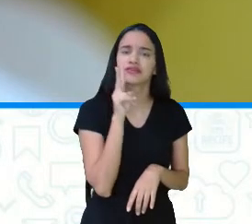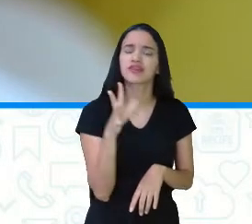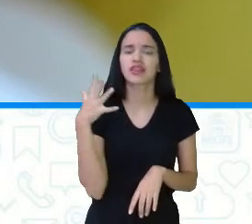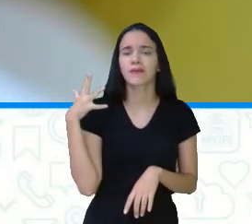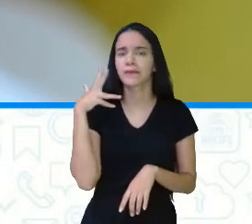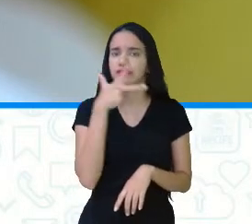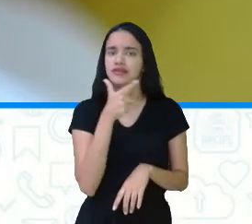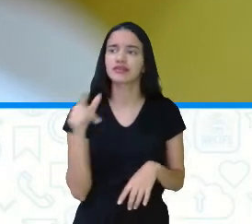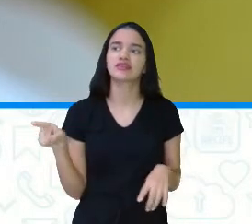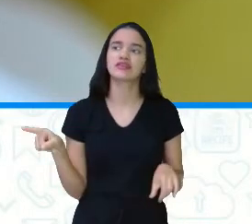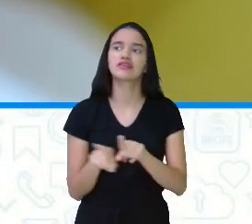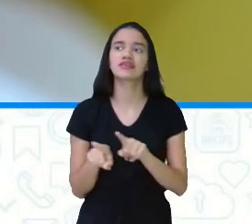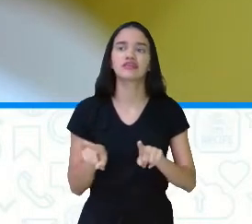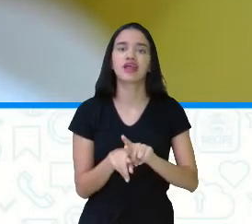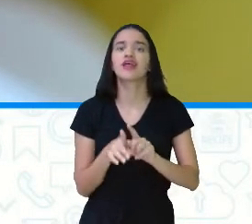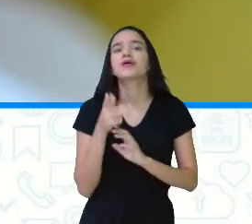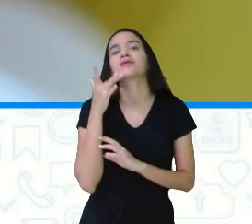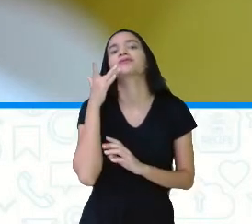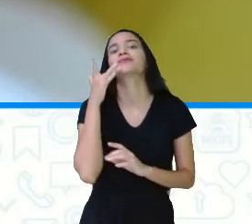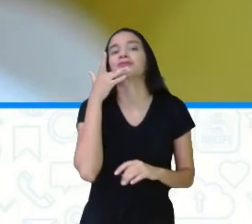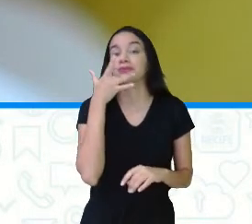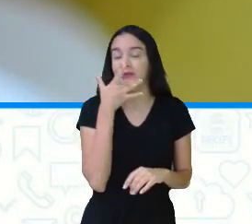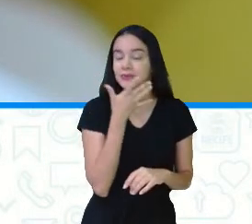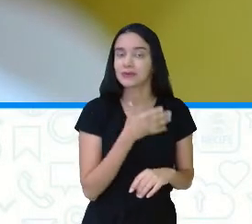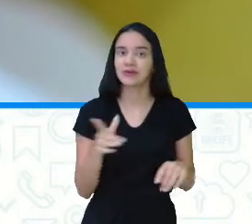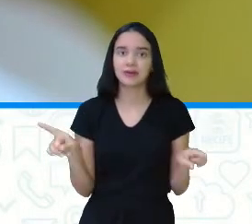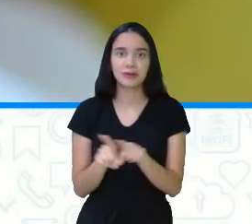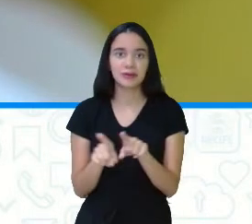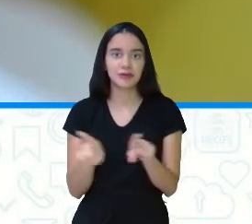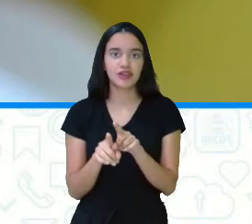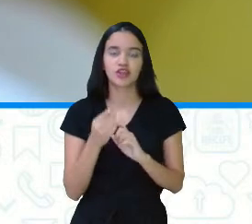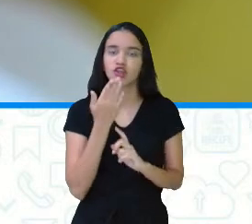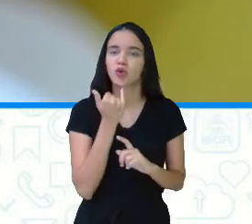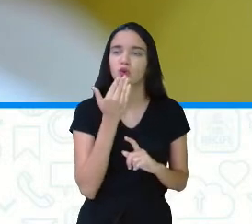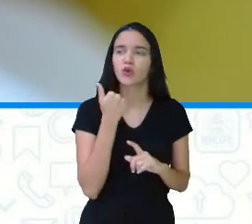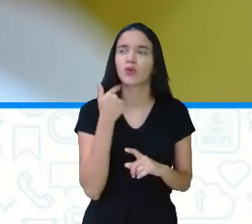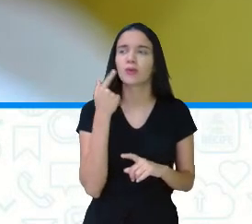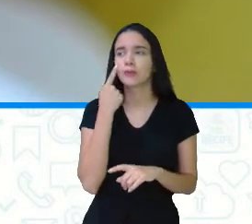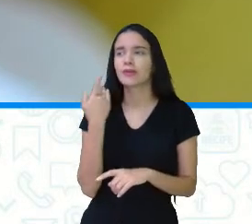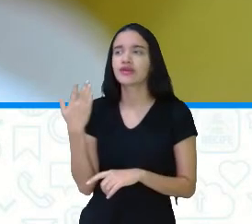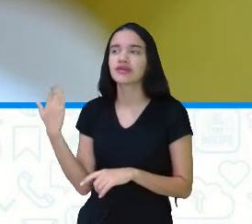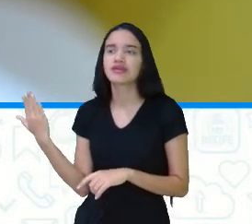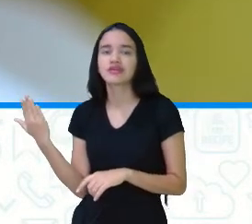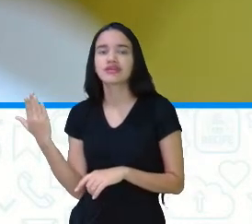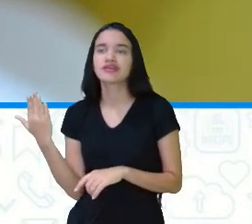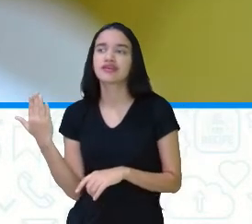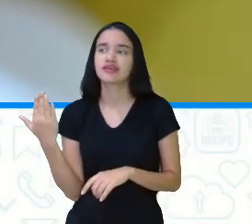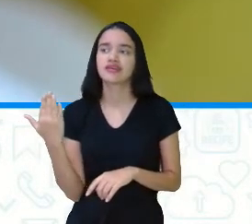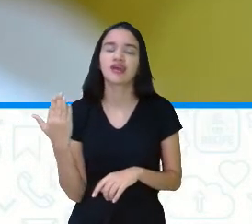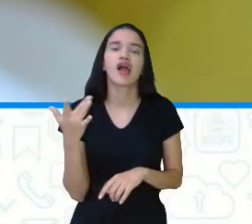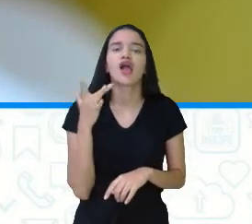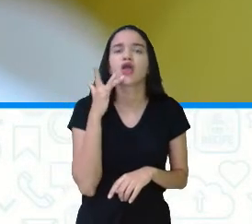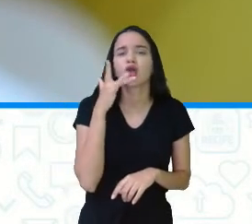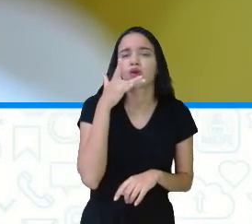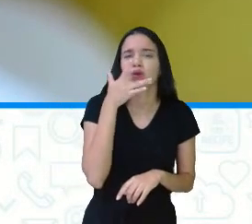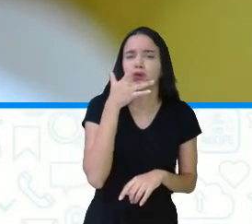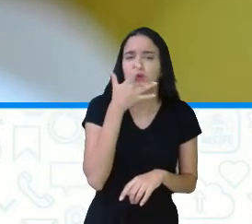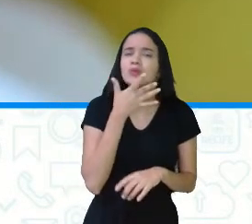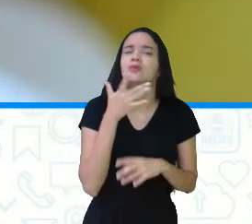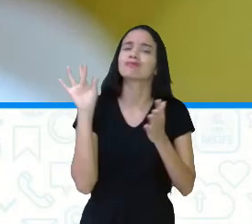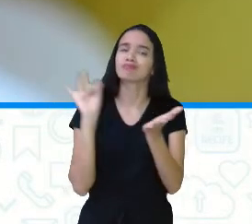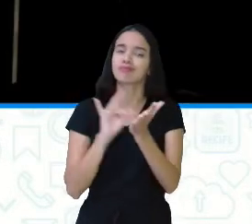bonito, inclusive muito gostoso comer esses pedacinhos aqui. É muito gostoso